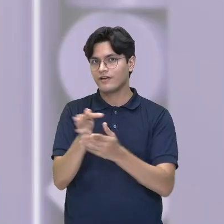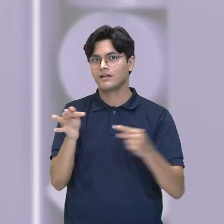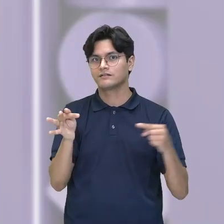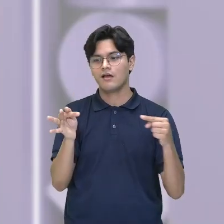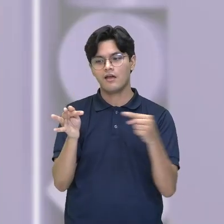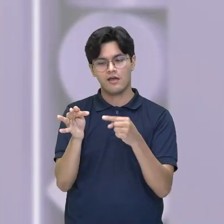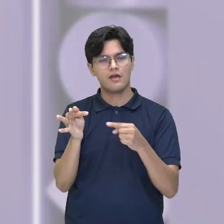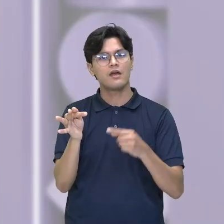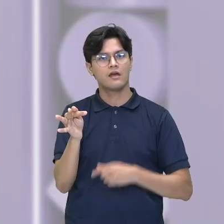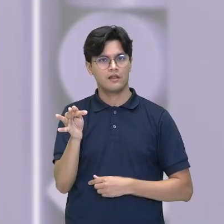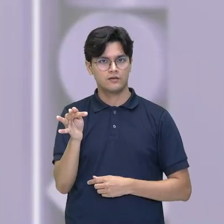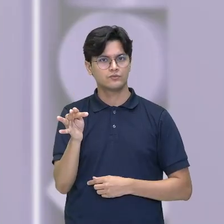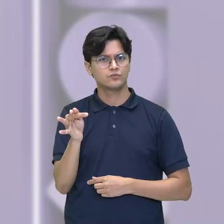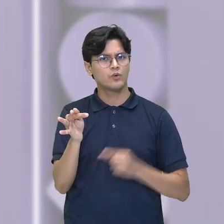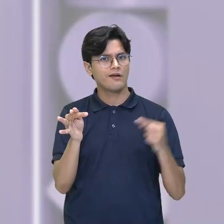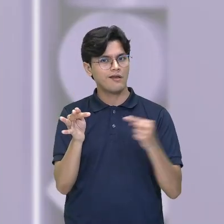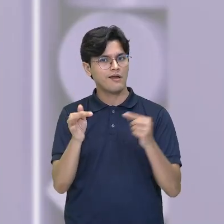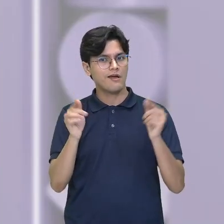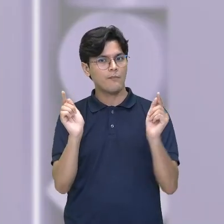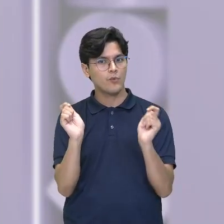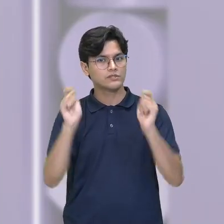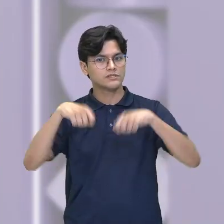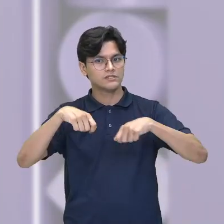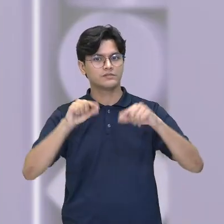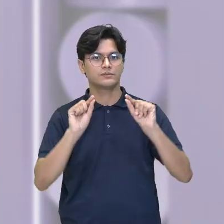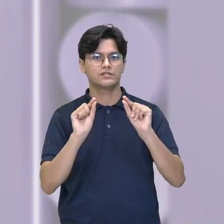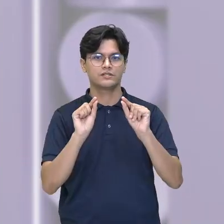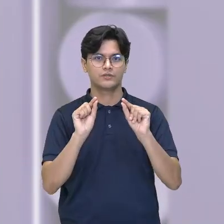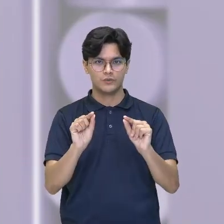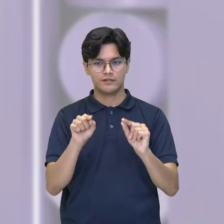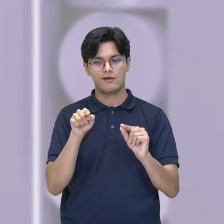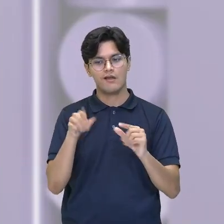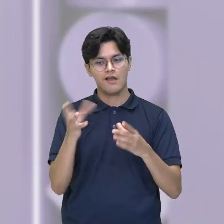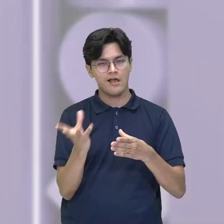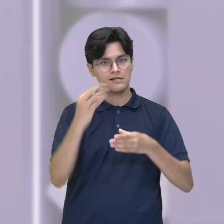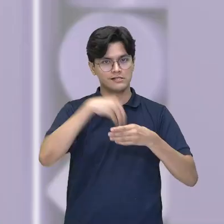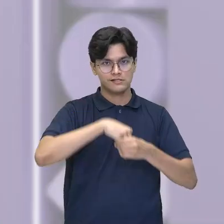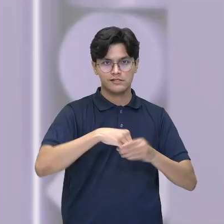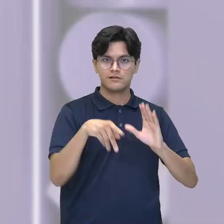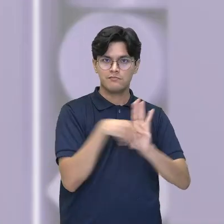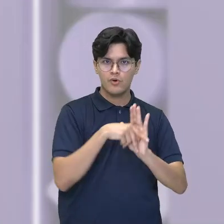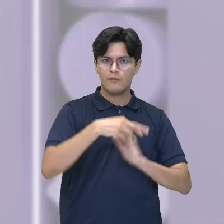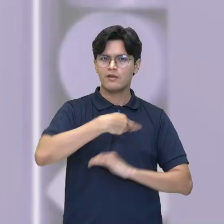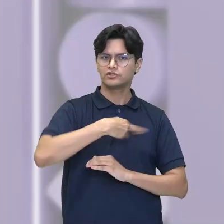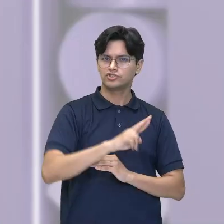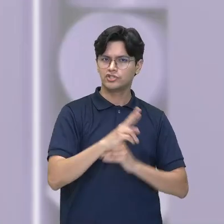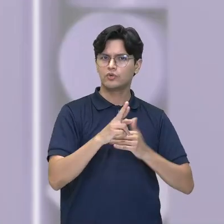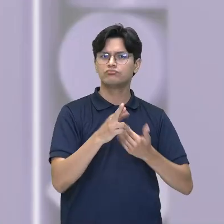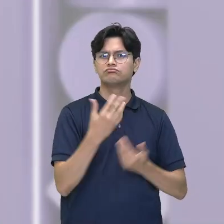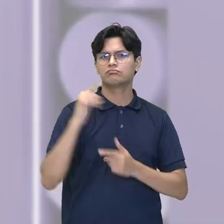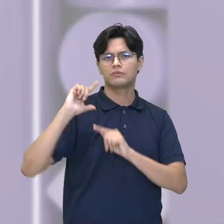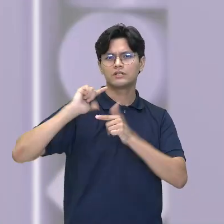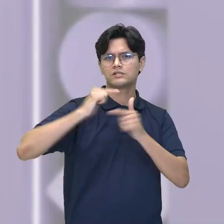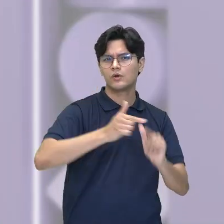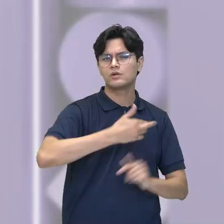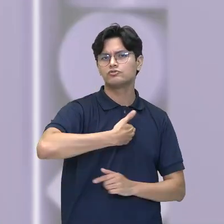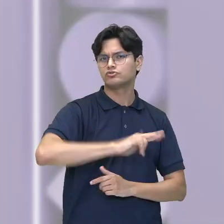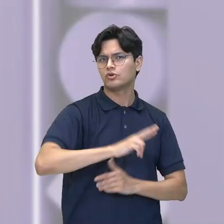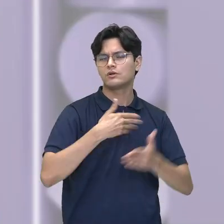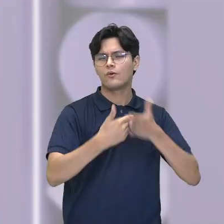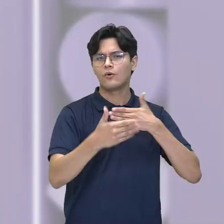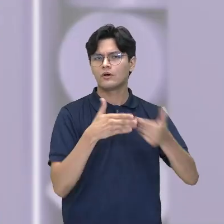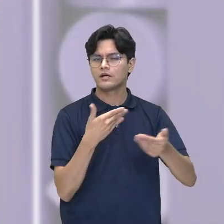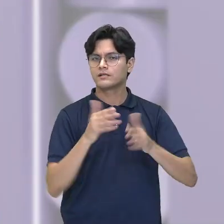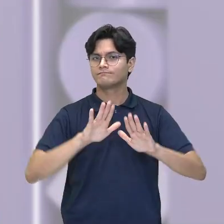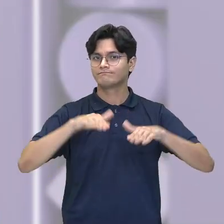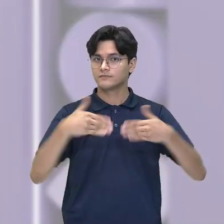é a essência de qualquer tradição religiosa. Então, toda